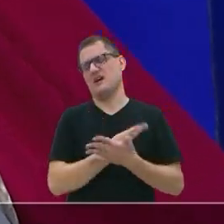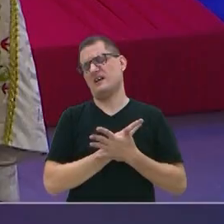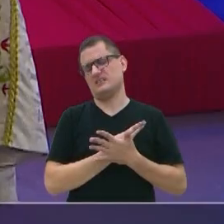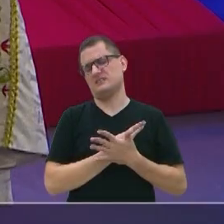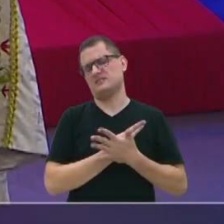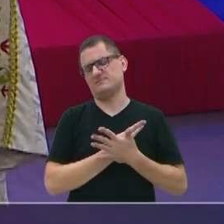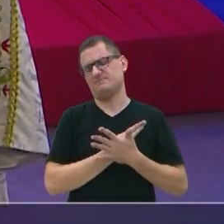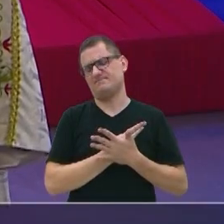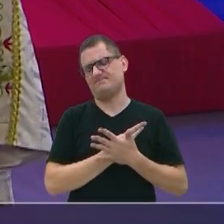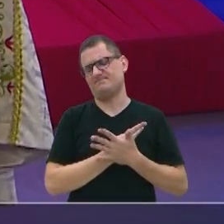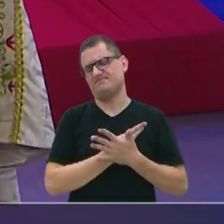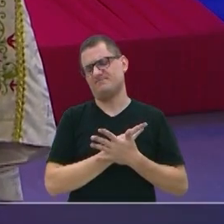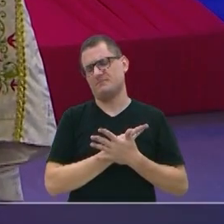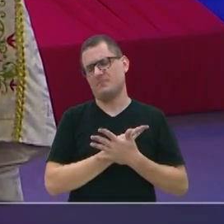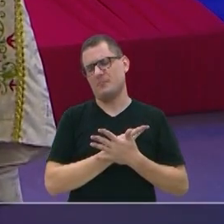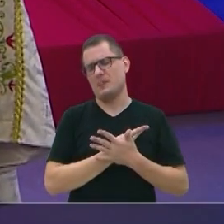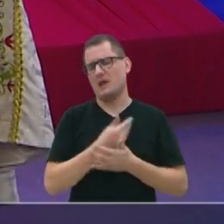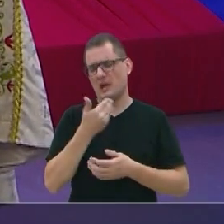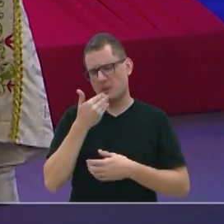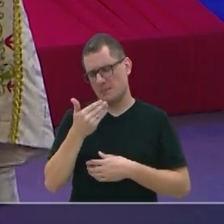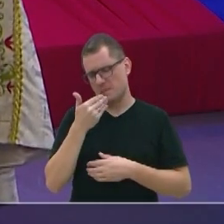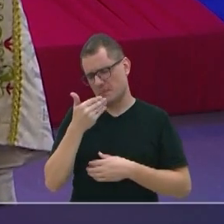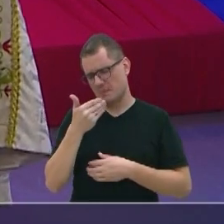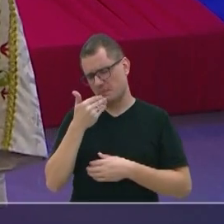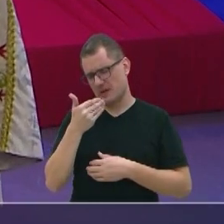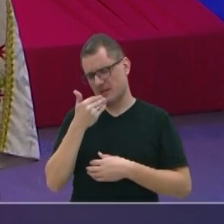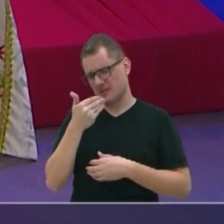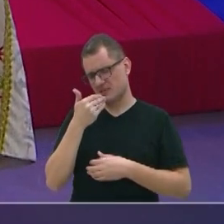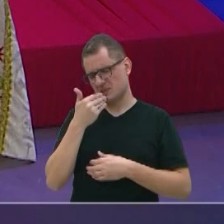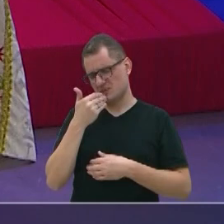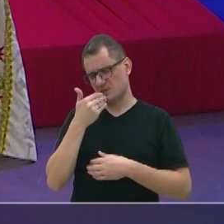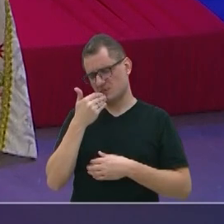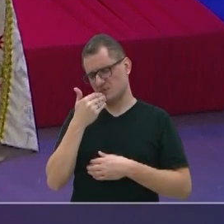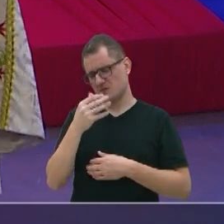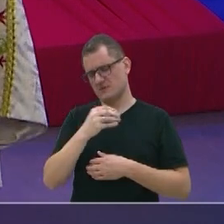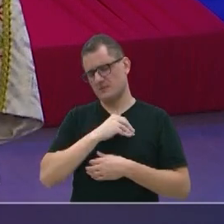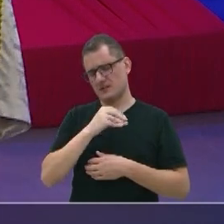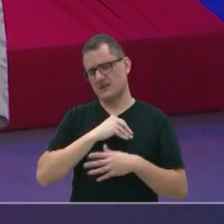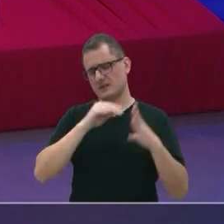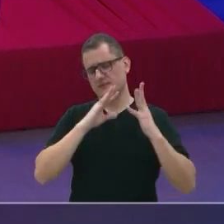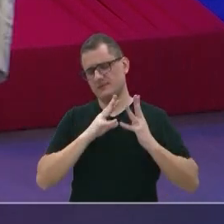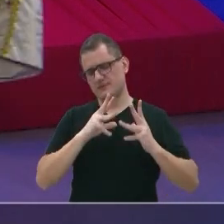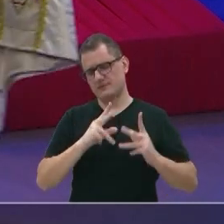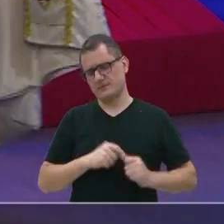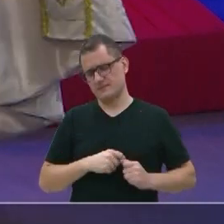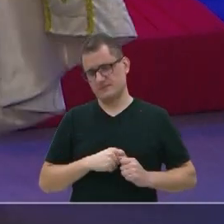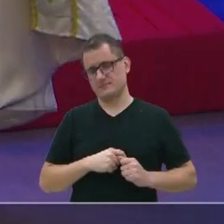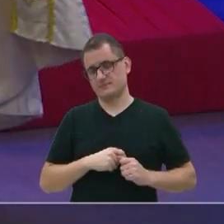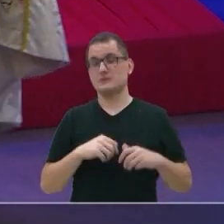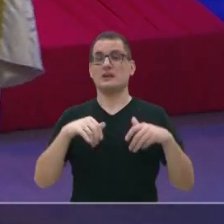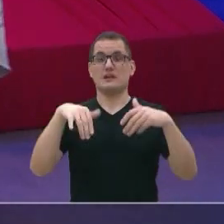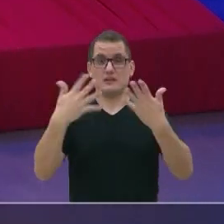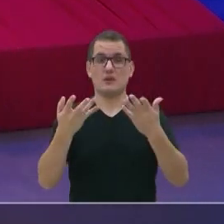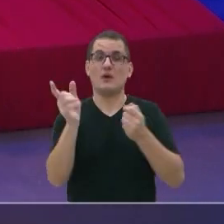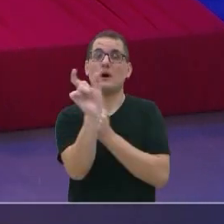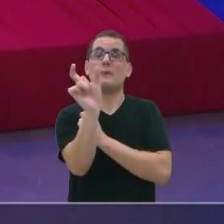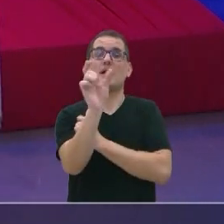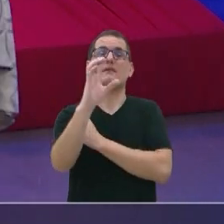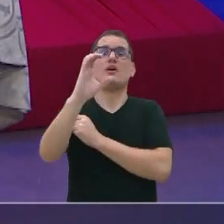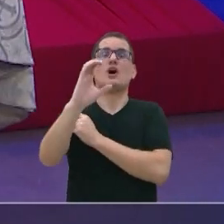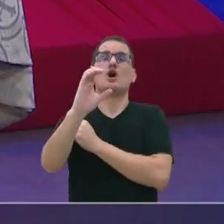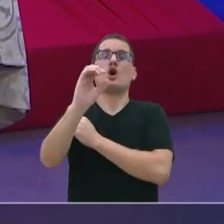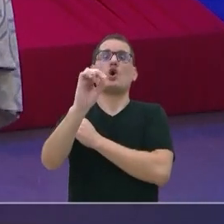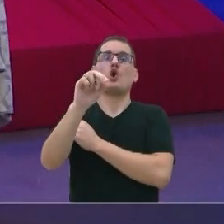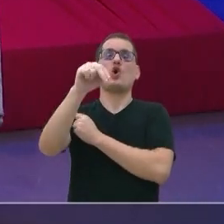meu irmão. Peço a absolvição e a sua penitência. Confessar. Mas a